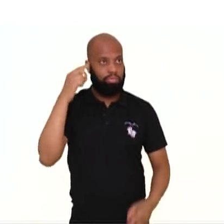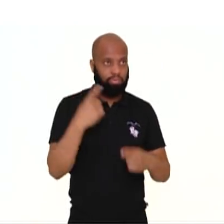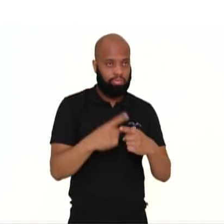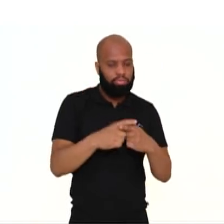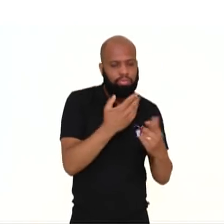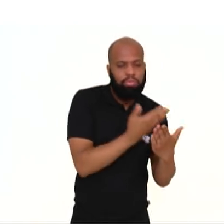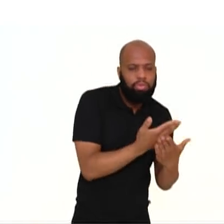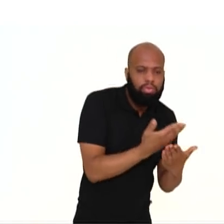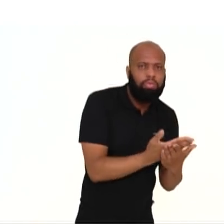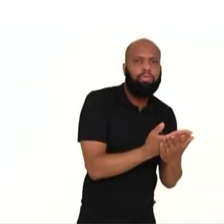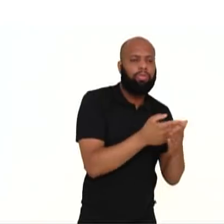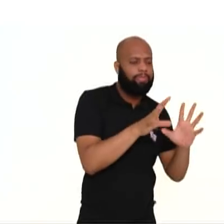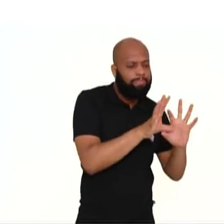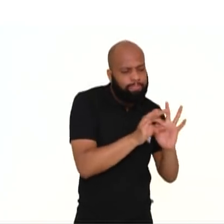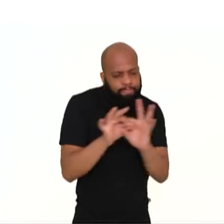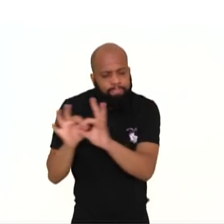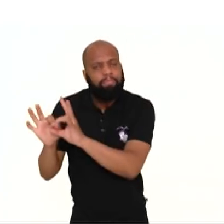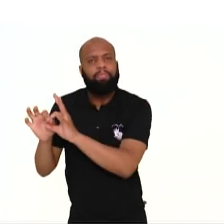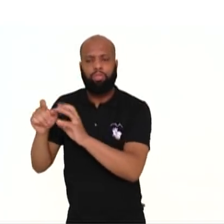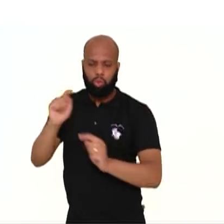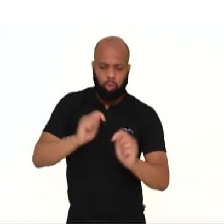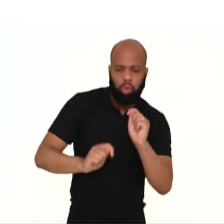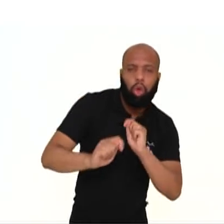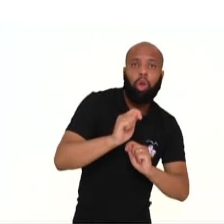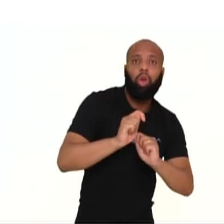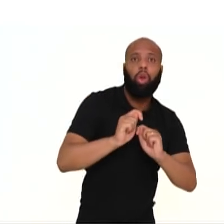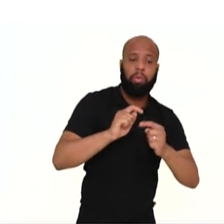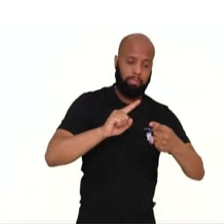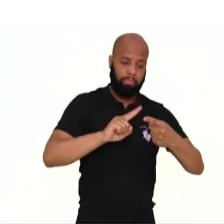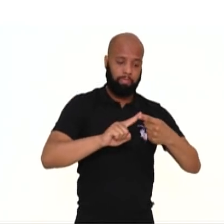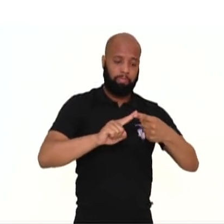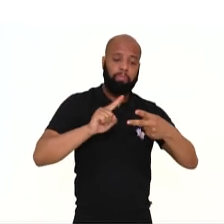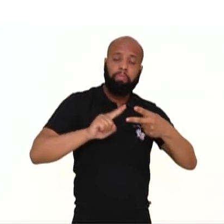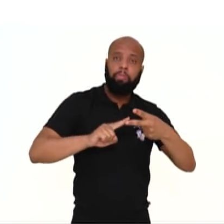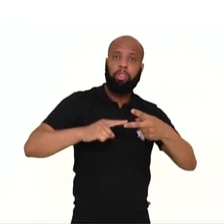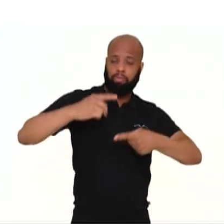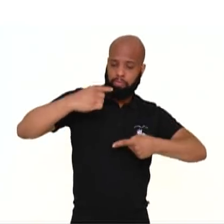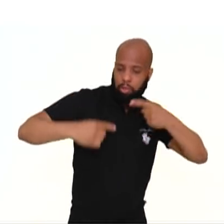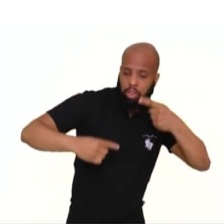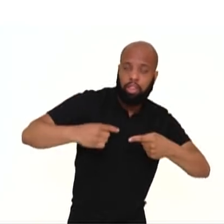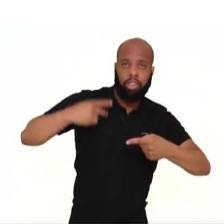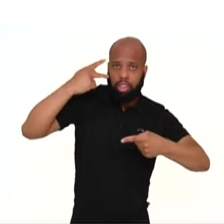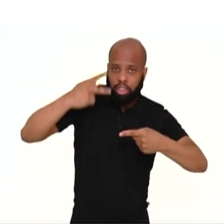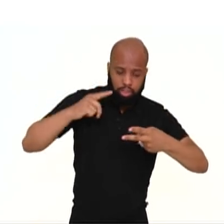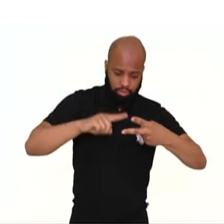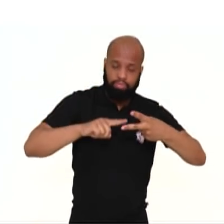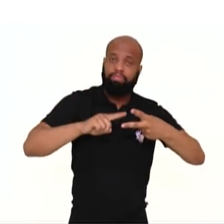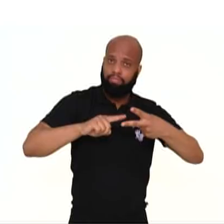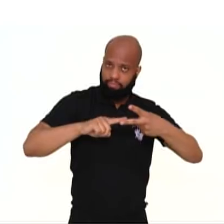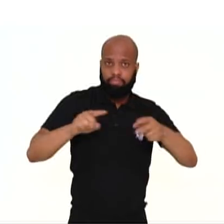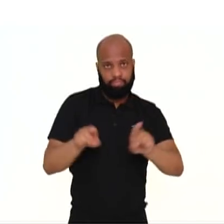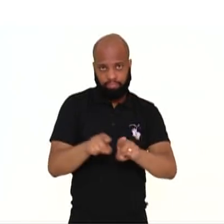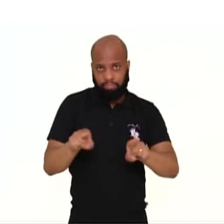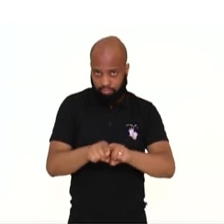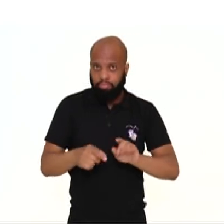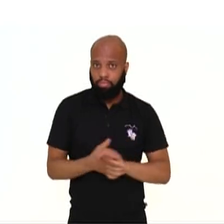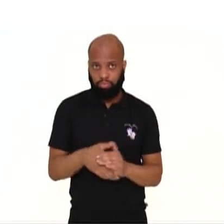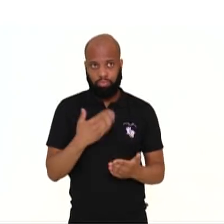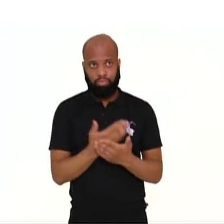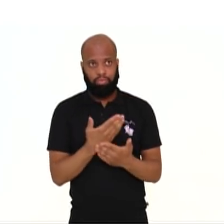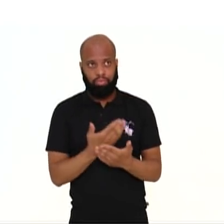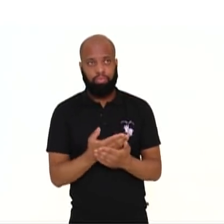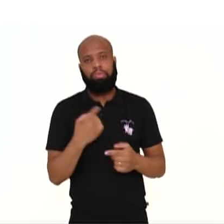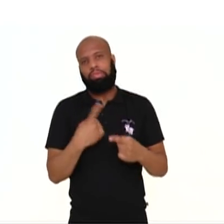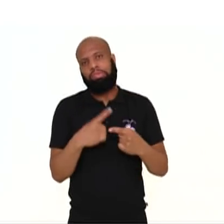contextos econômicos e políticos que nem sempre são favoráveis à maioria da população, quase nunca, né, cá entre nós,